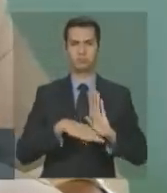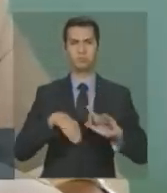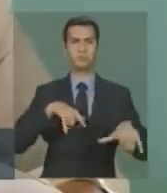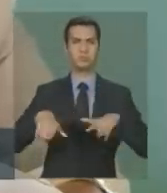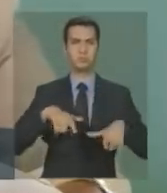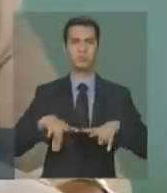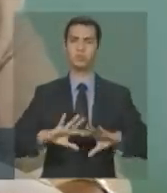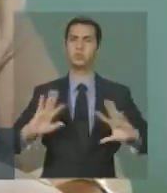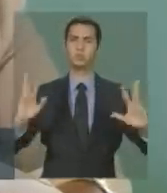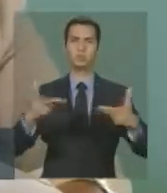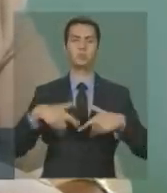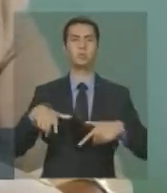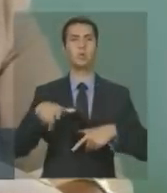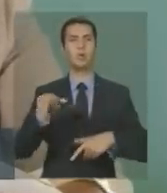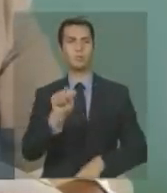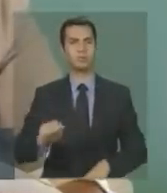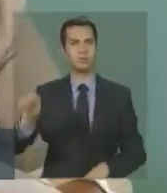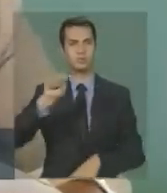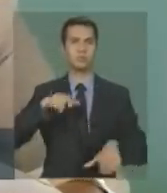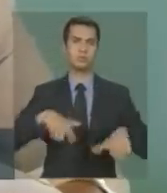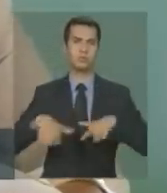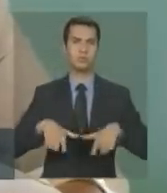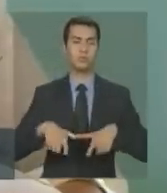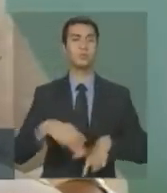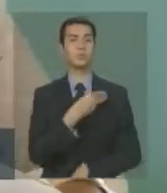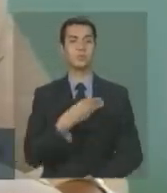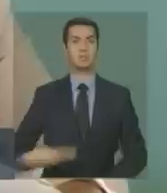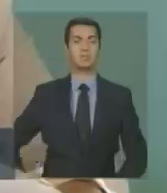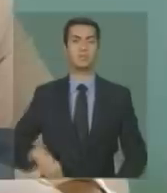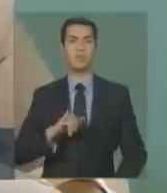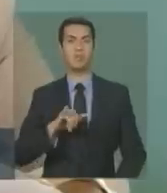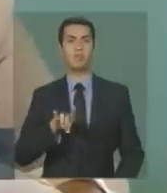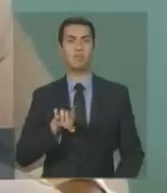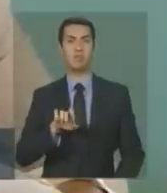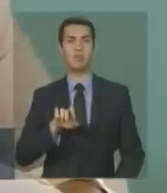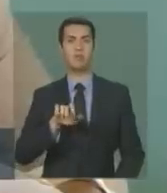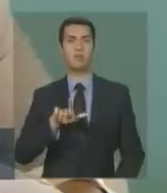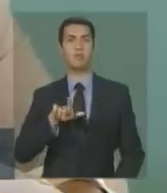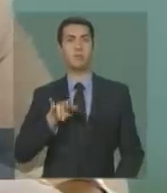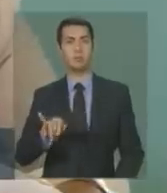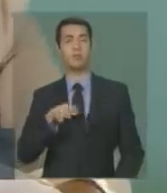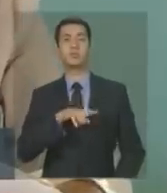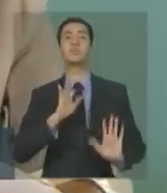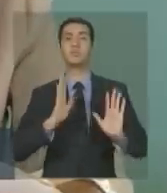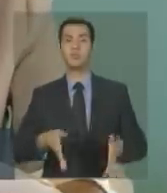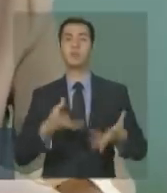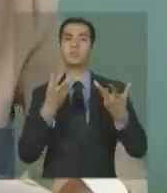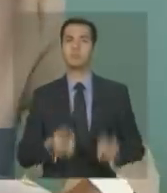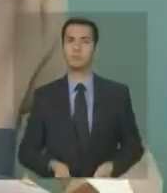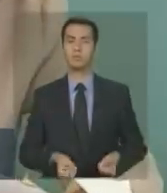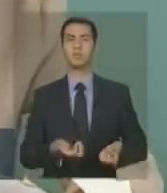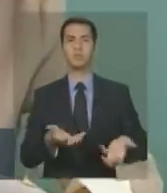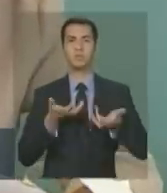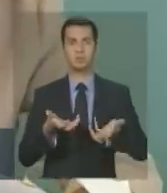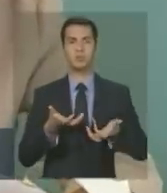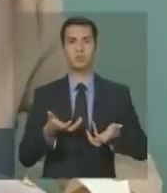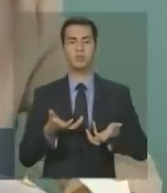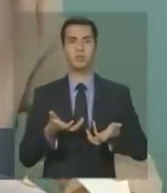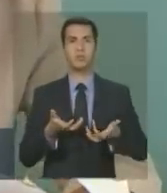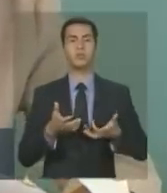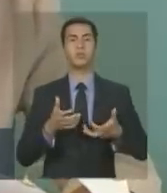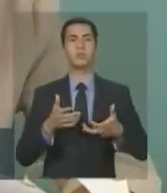que representam os autistas a ministra ideli salvati já assumiu a tarefa de buscar na tramitação da